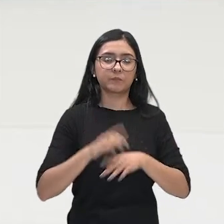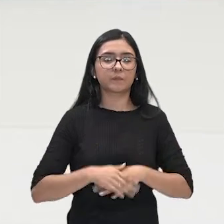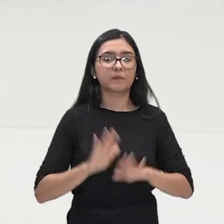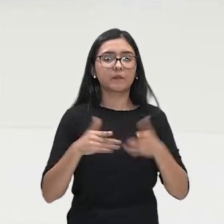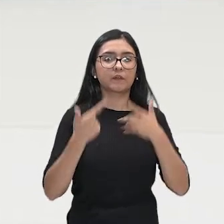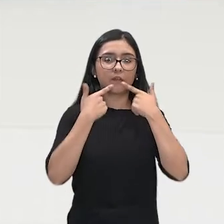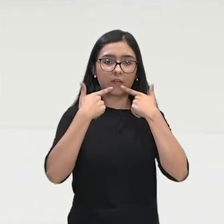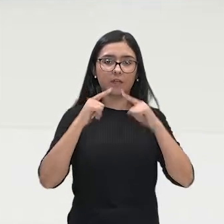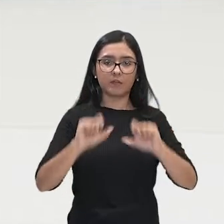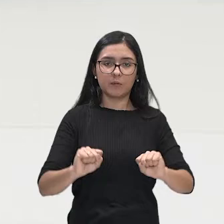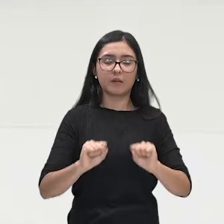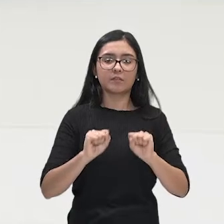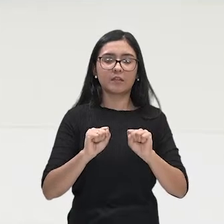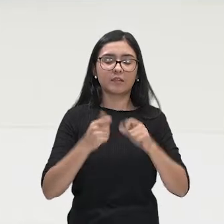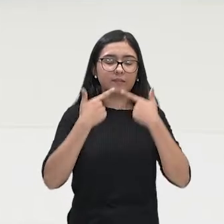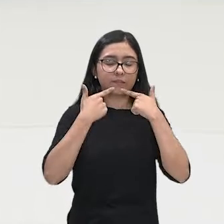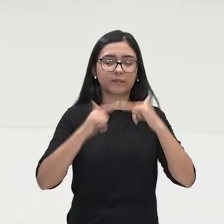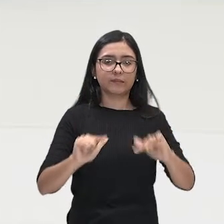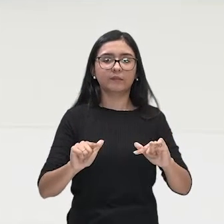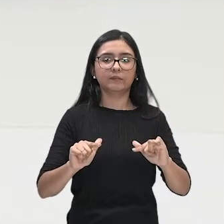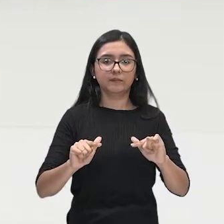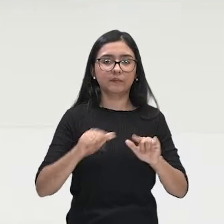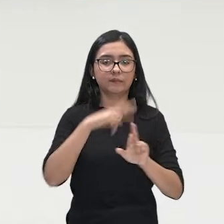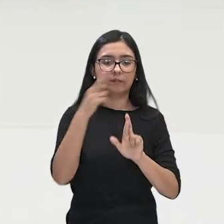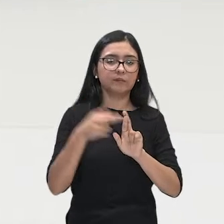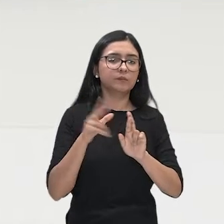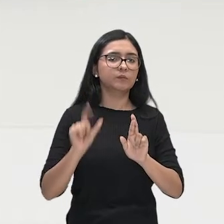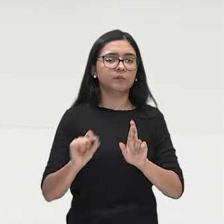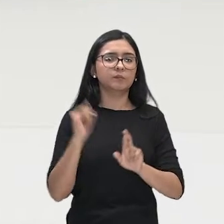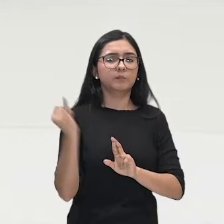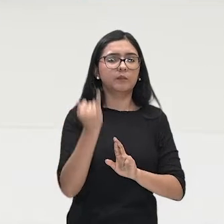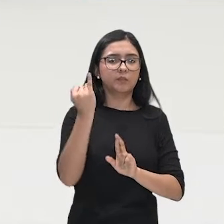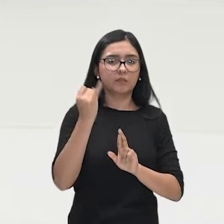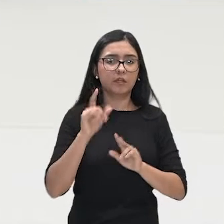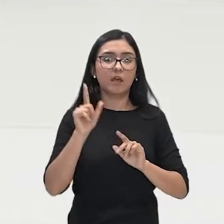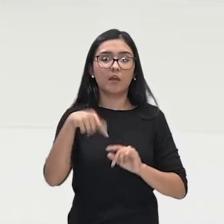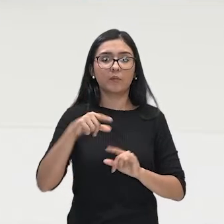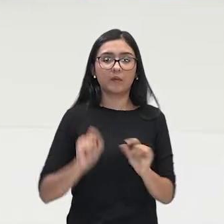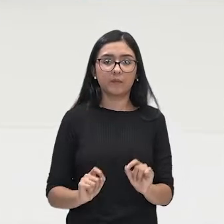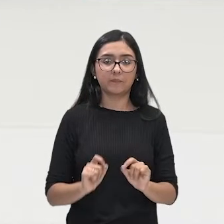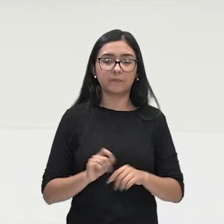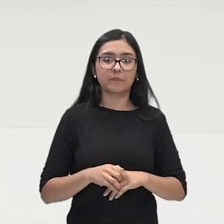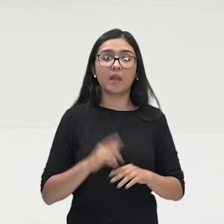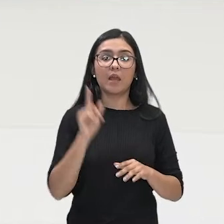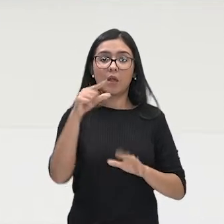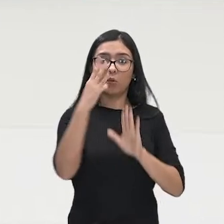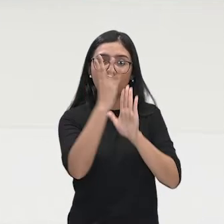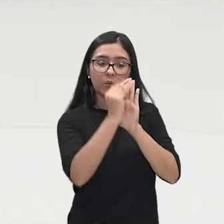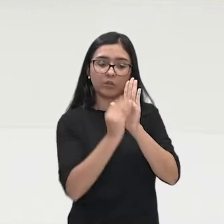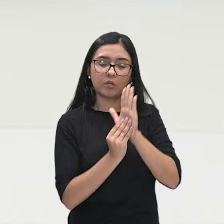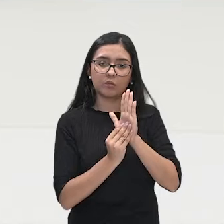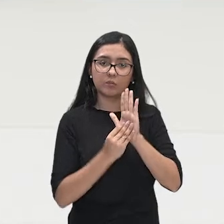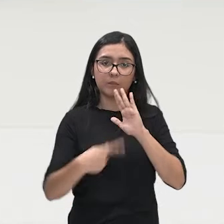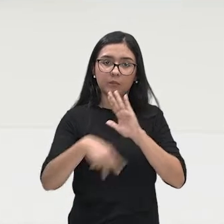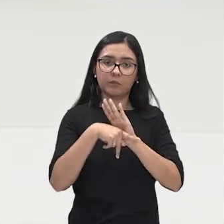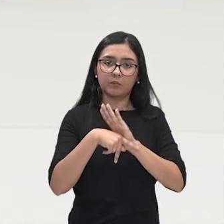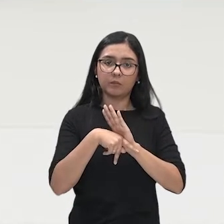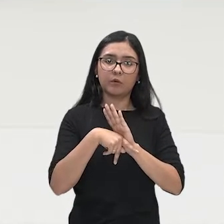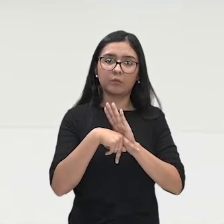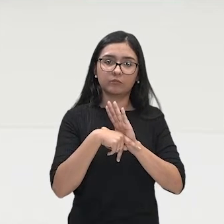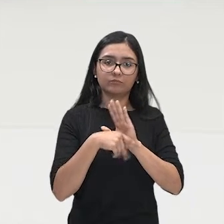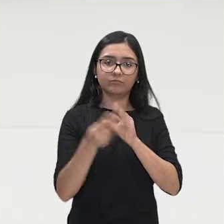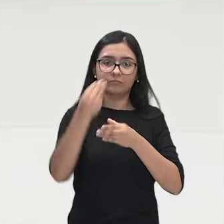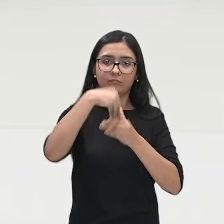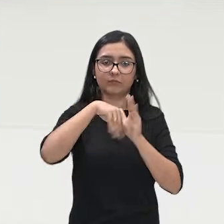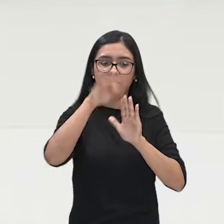linguagem referencial, o que é que importa? Na linguagem referencial é o conteúdo, aquilo que é dito, aquilo